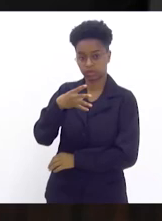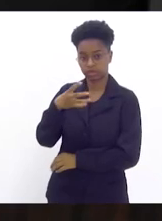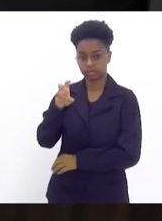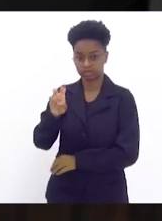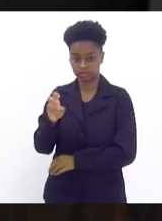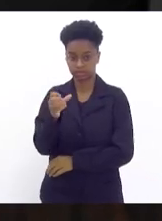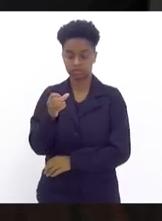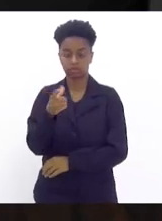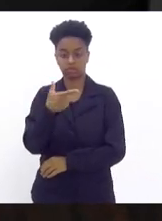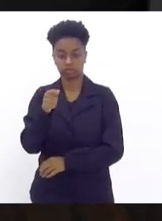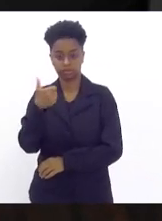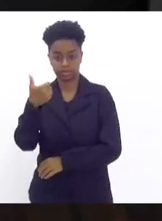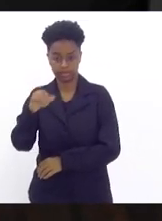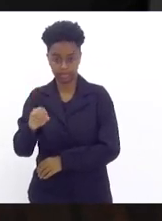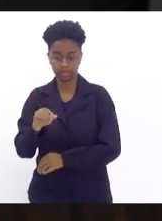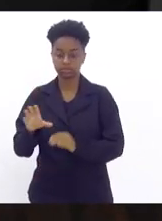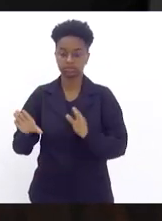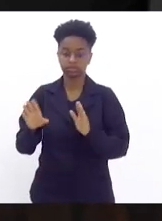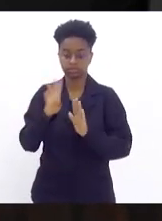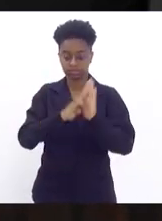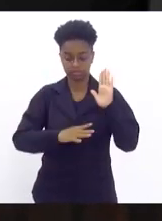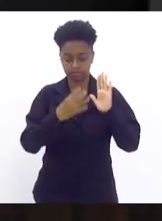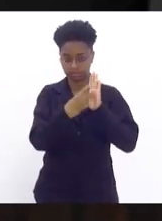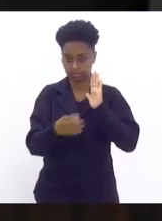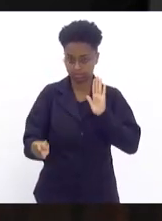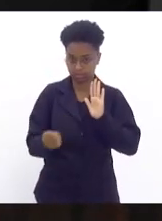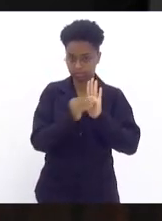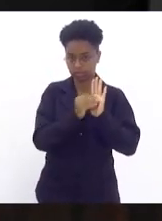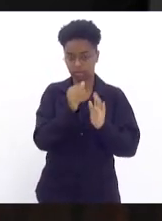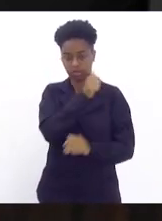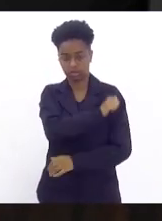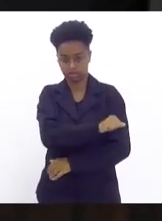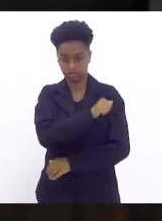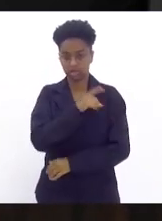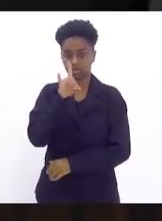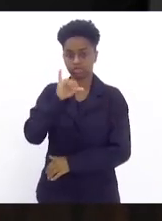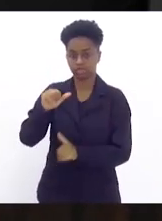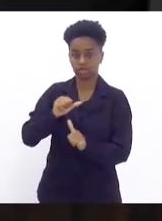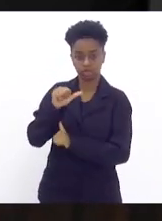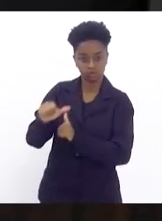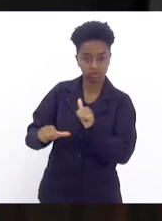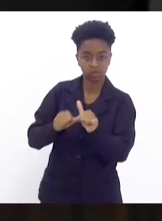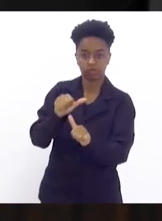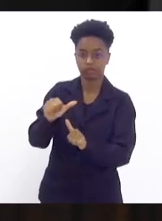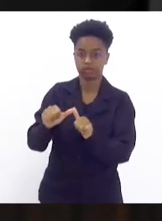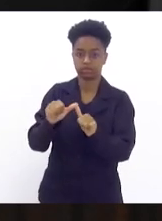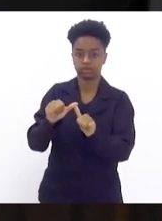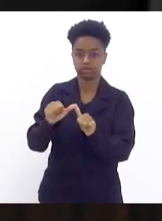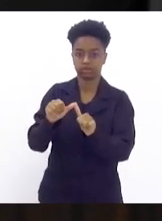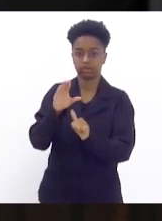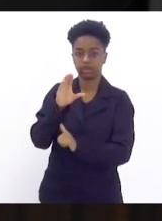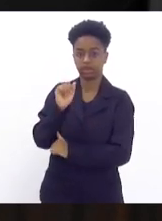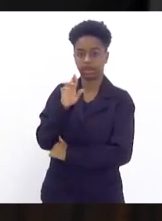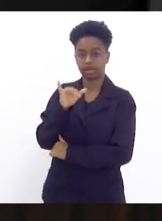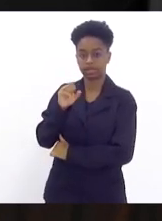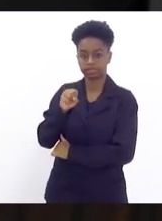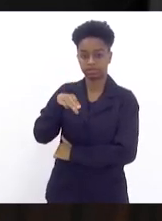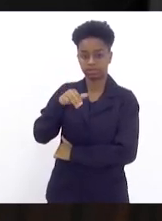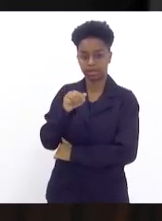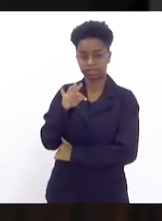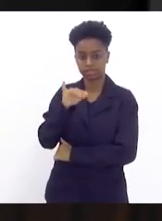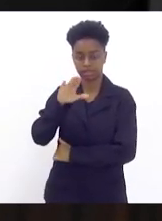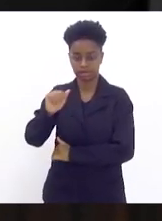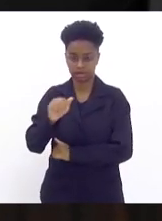para incluir no calendário Oficial do Estado do Rio de Janeiro o dia da Renovação Carismática Católica RCC